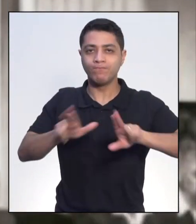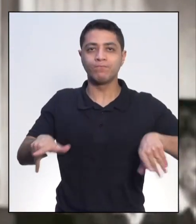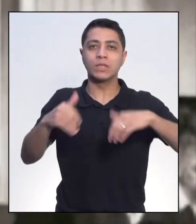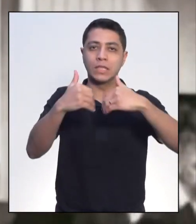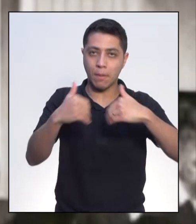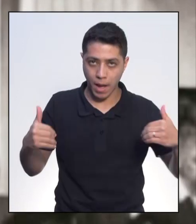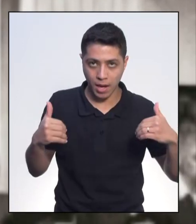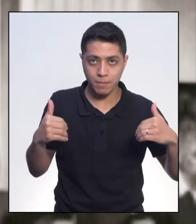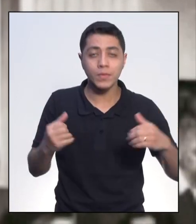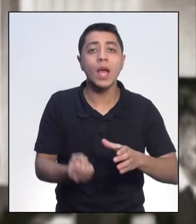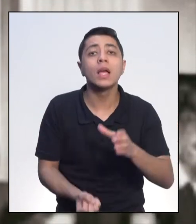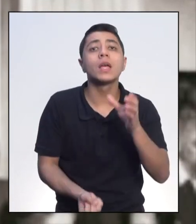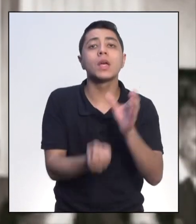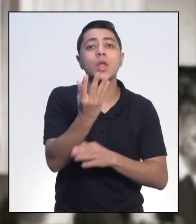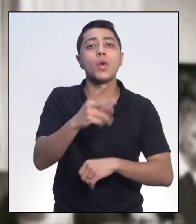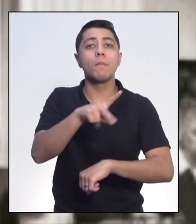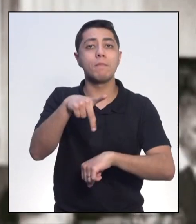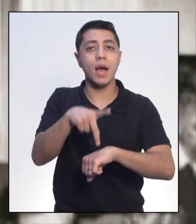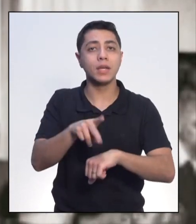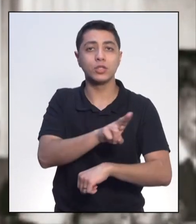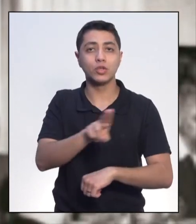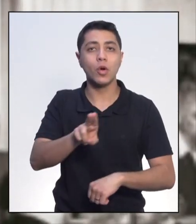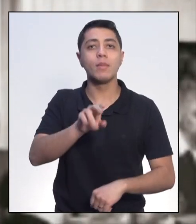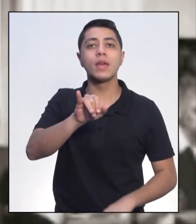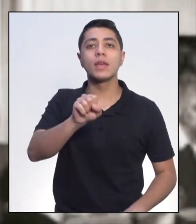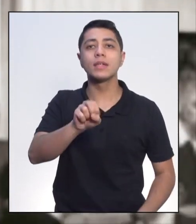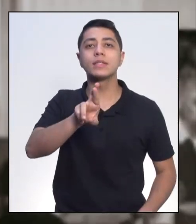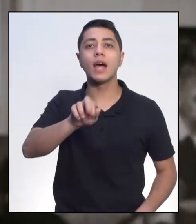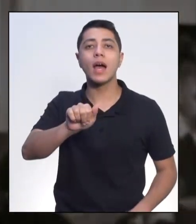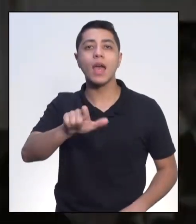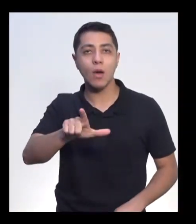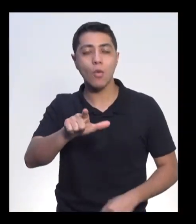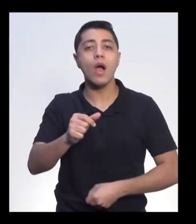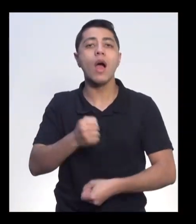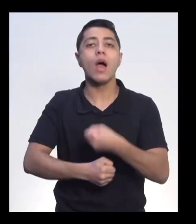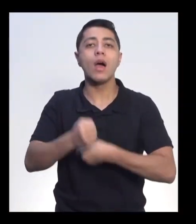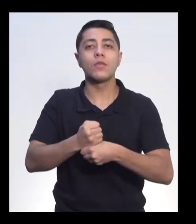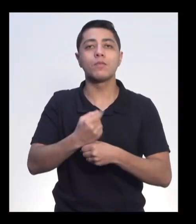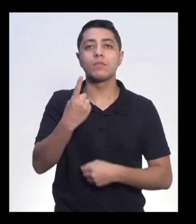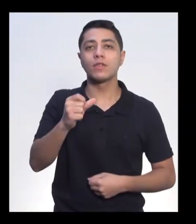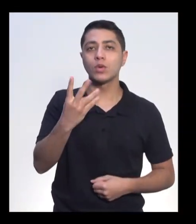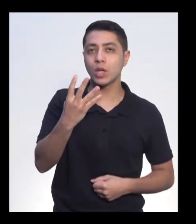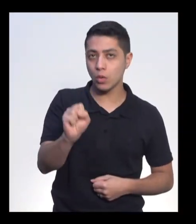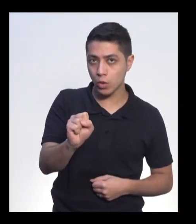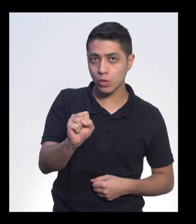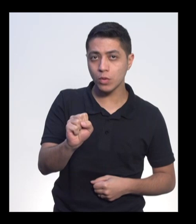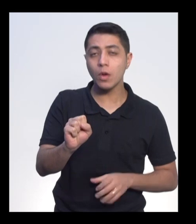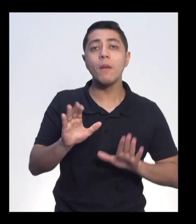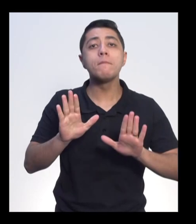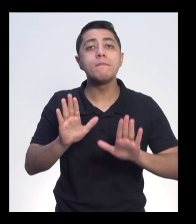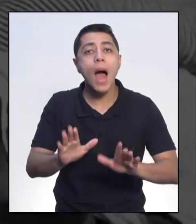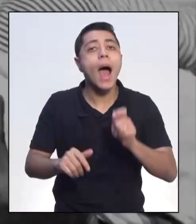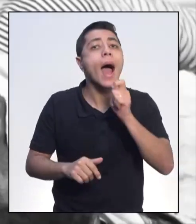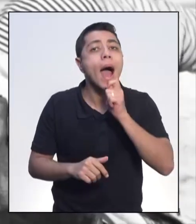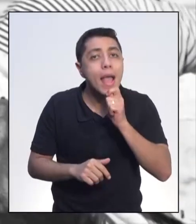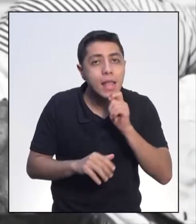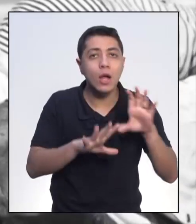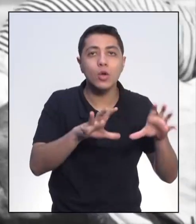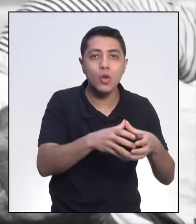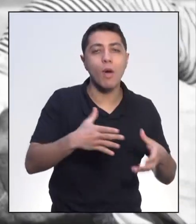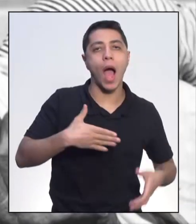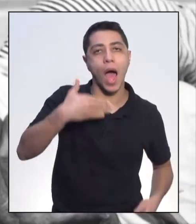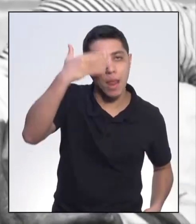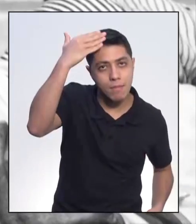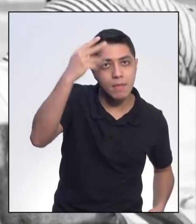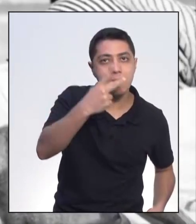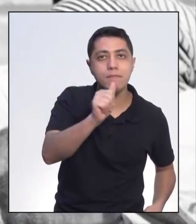em 1948, mas um Estado árabe palestino ainda está para ser criado. Como